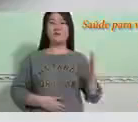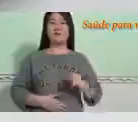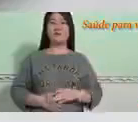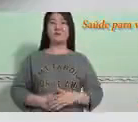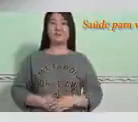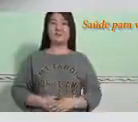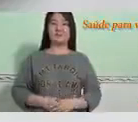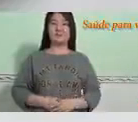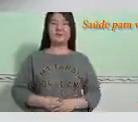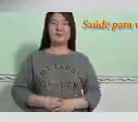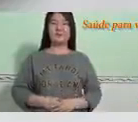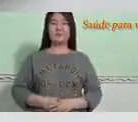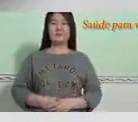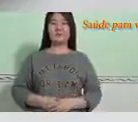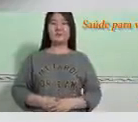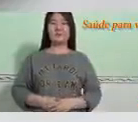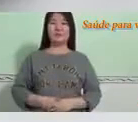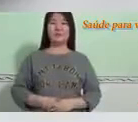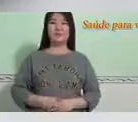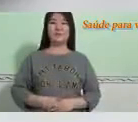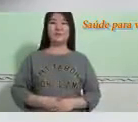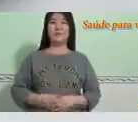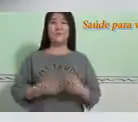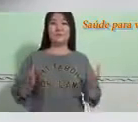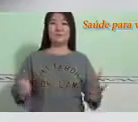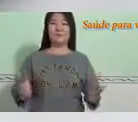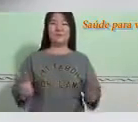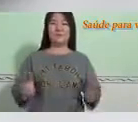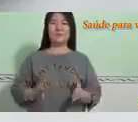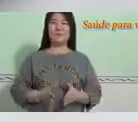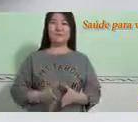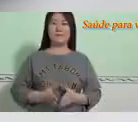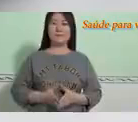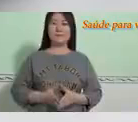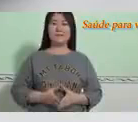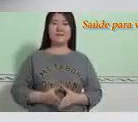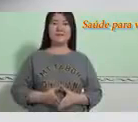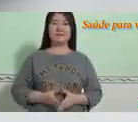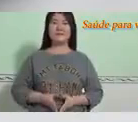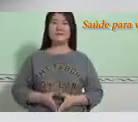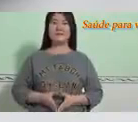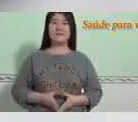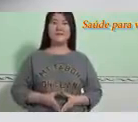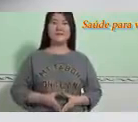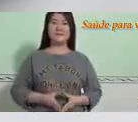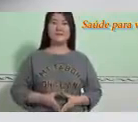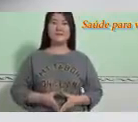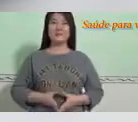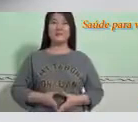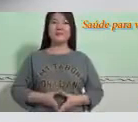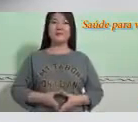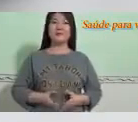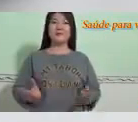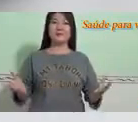Um esquema de tratamento deve ser feito de acordo com as orientações do médico, mas podem ser dois pontos: fazer da doença a dose de